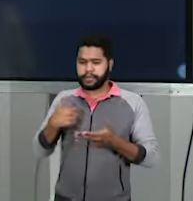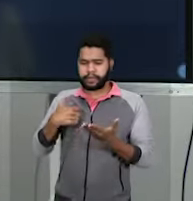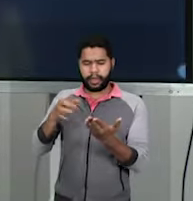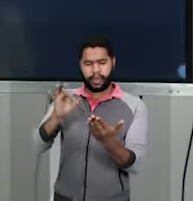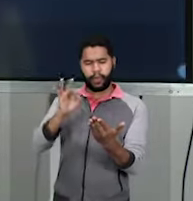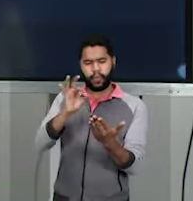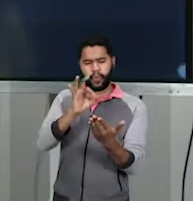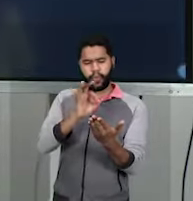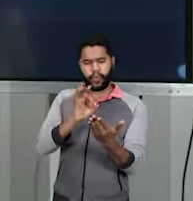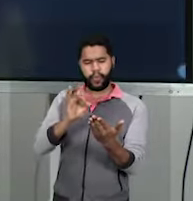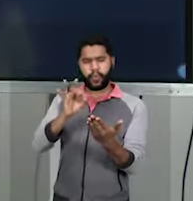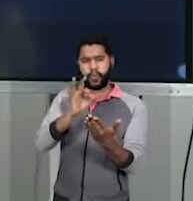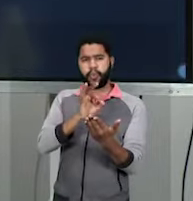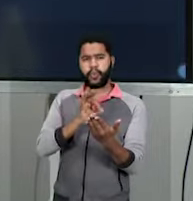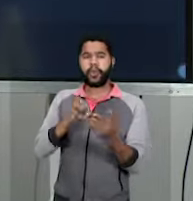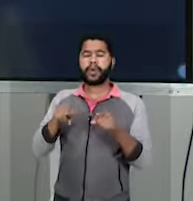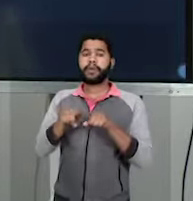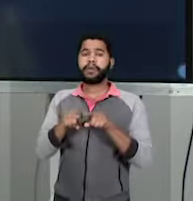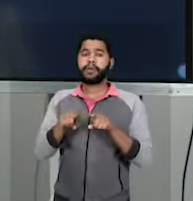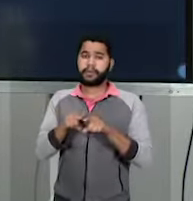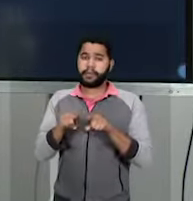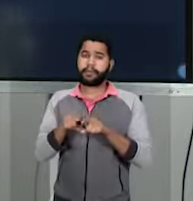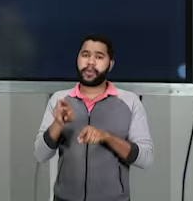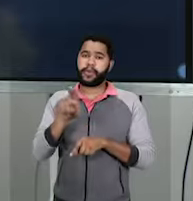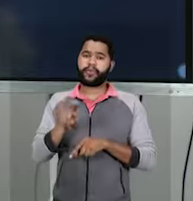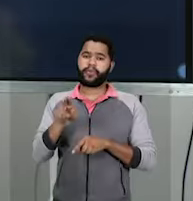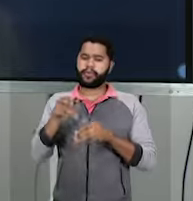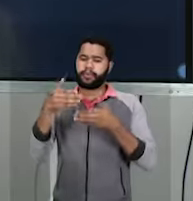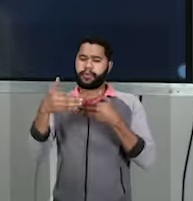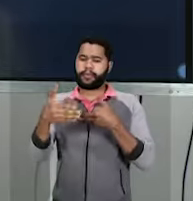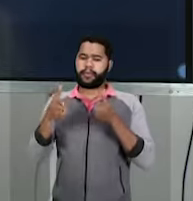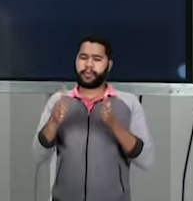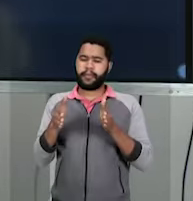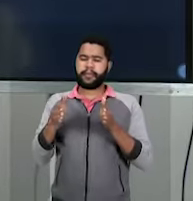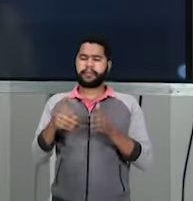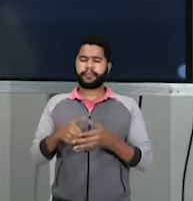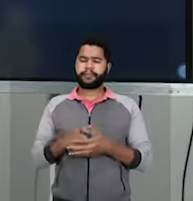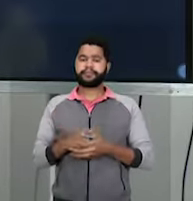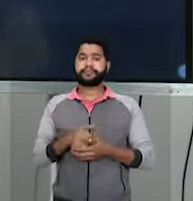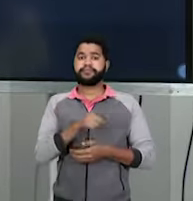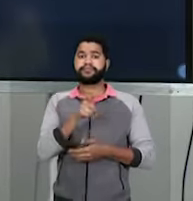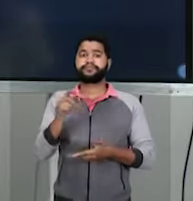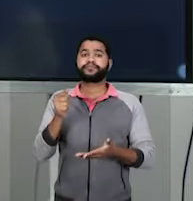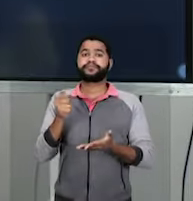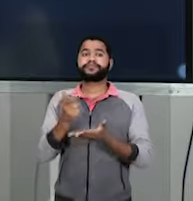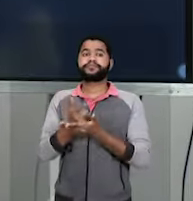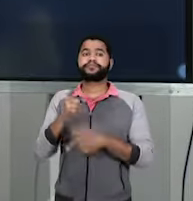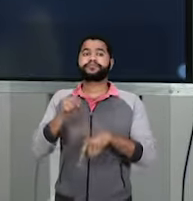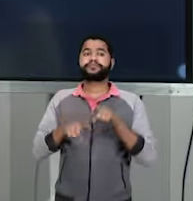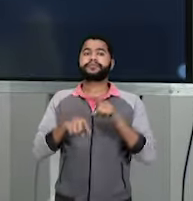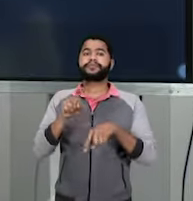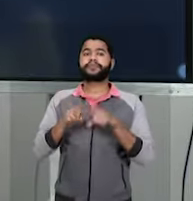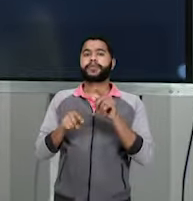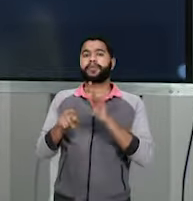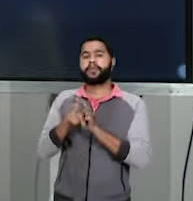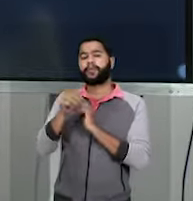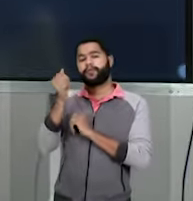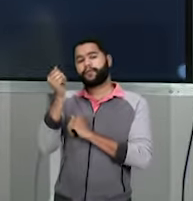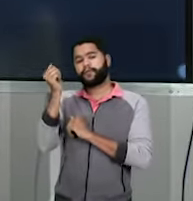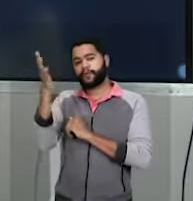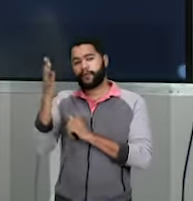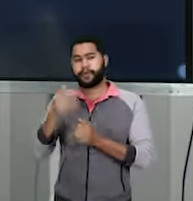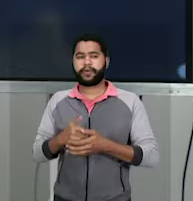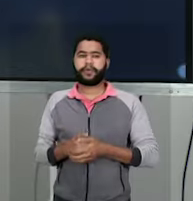também acontece com as cargas quando você é um produto importado